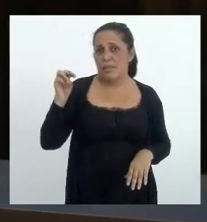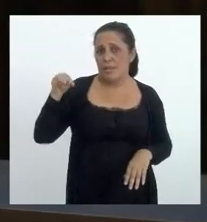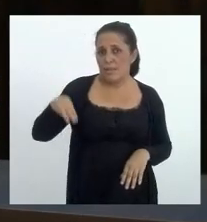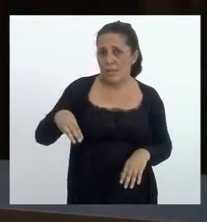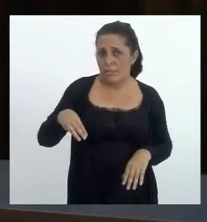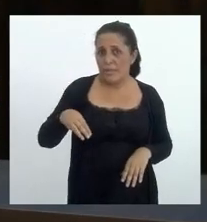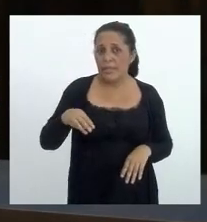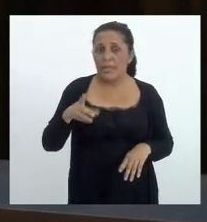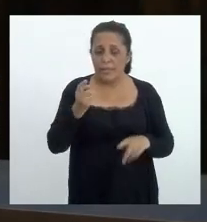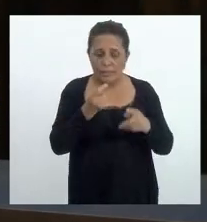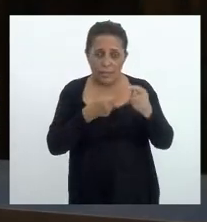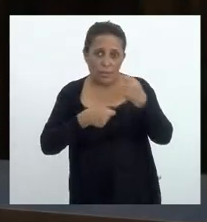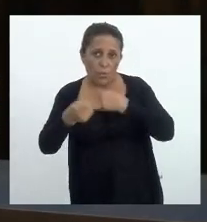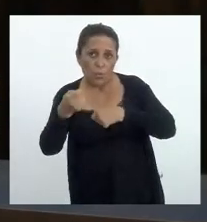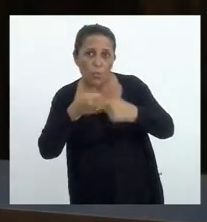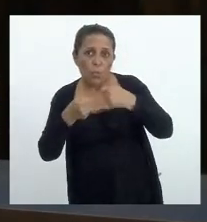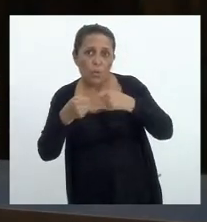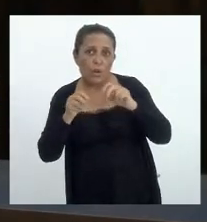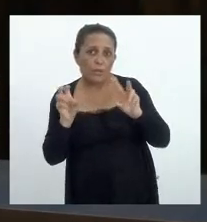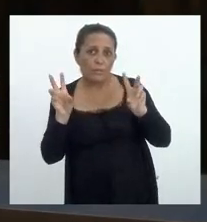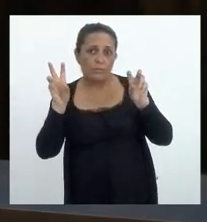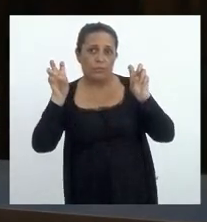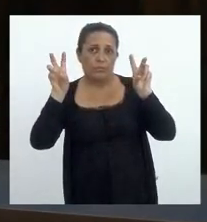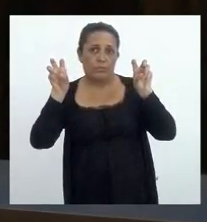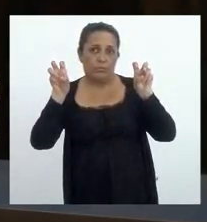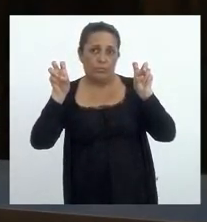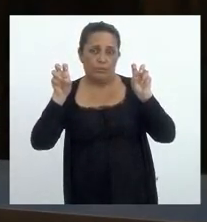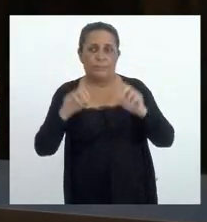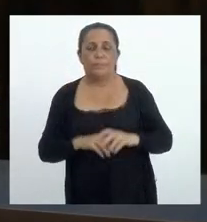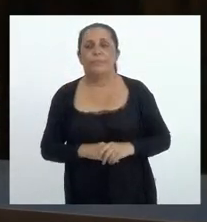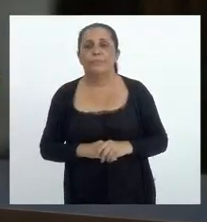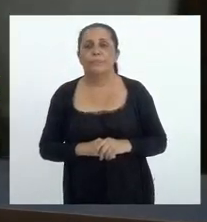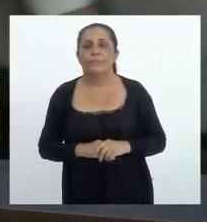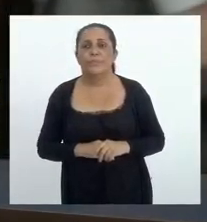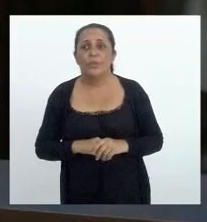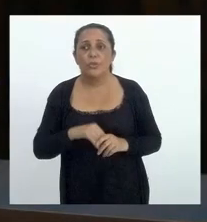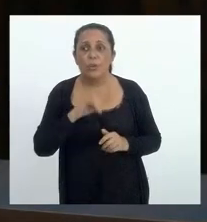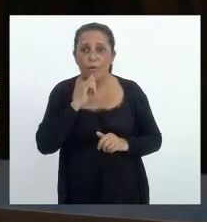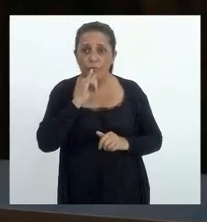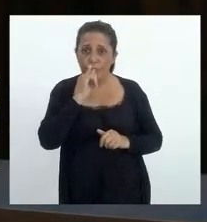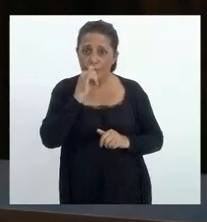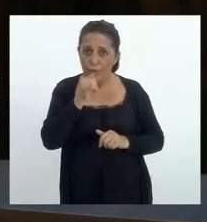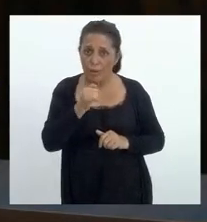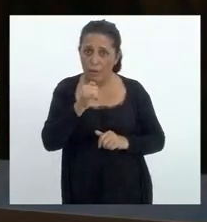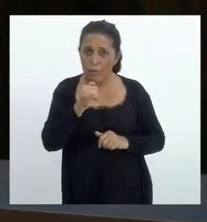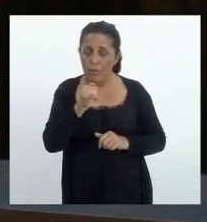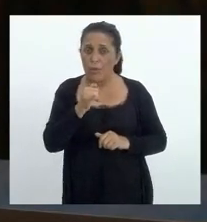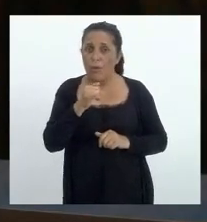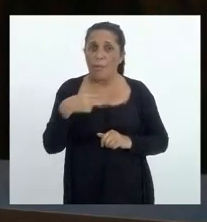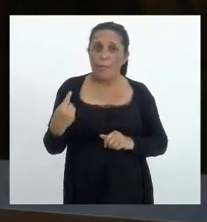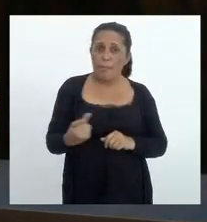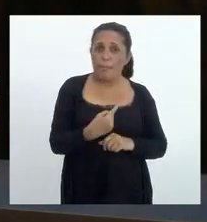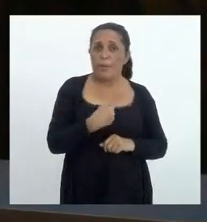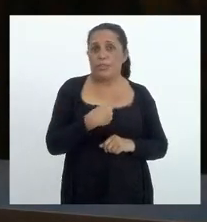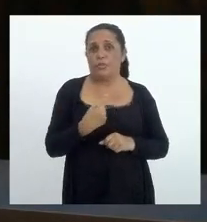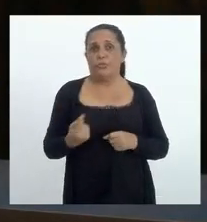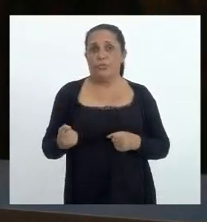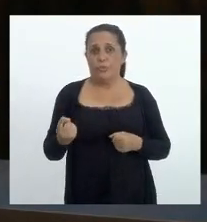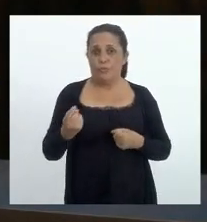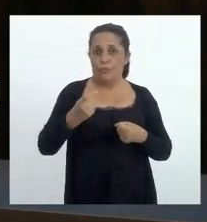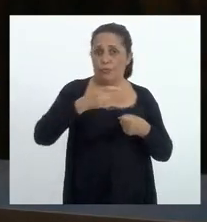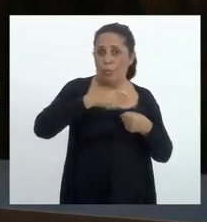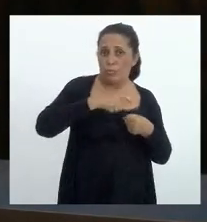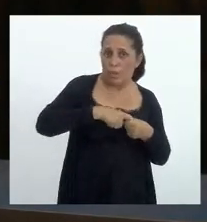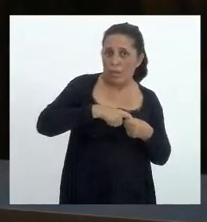regula esse assunto, essa matéria. Estou dizendo isso para a gente retornar ao que o deputado Luiz